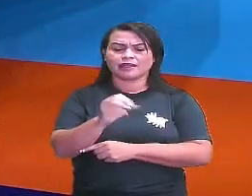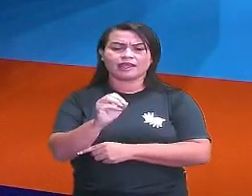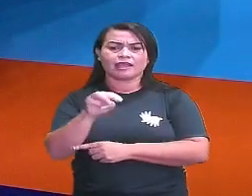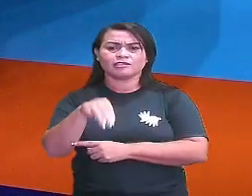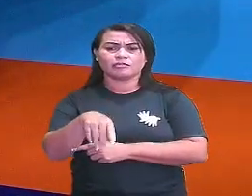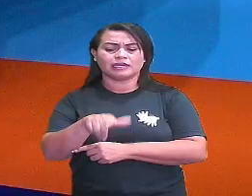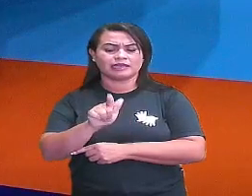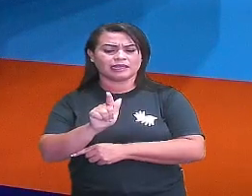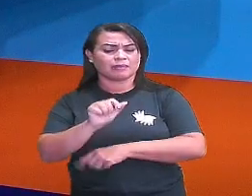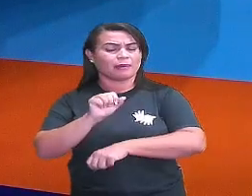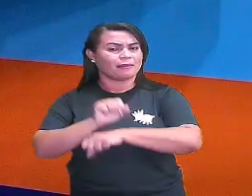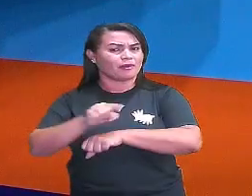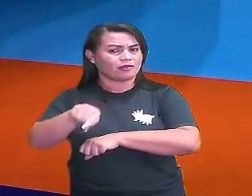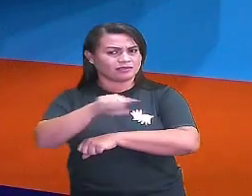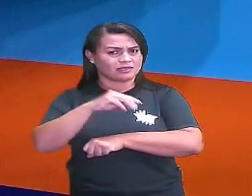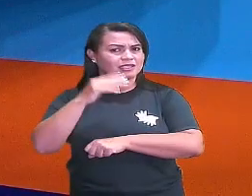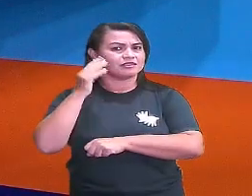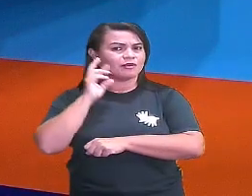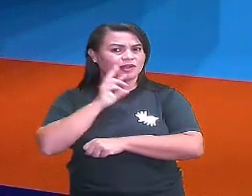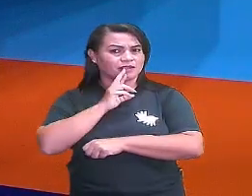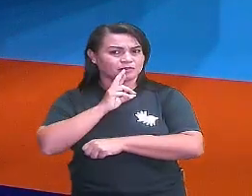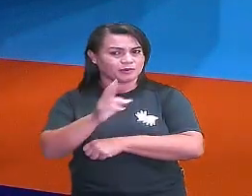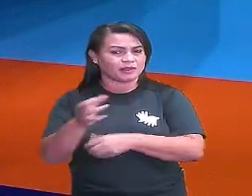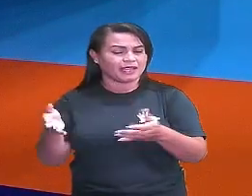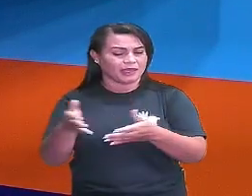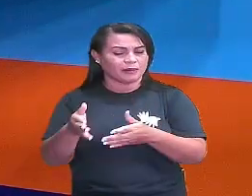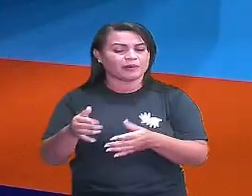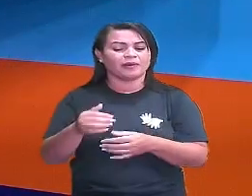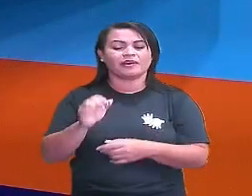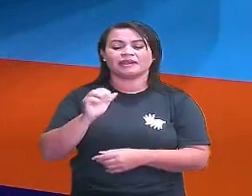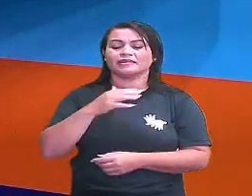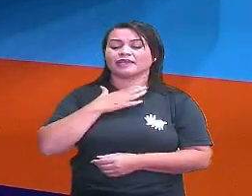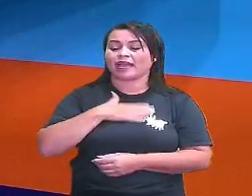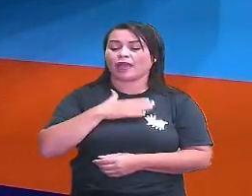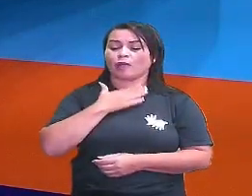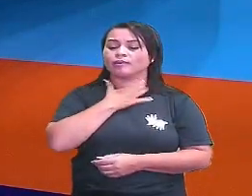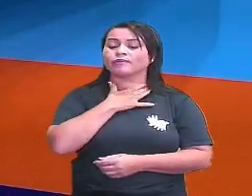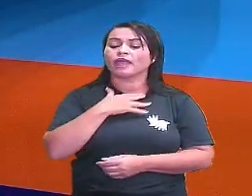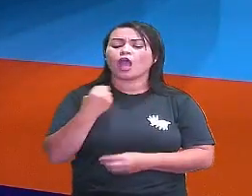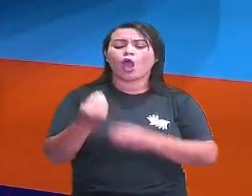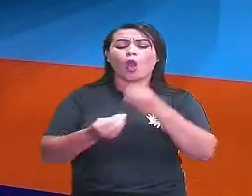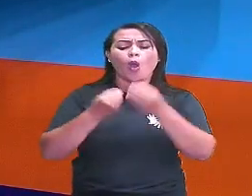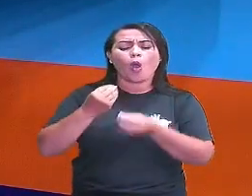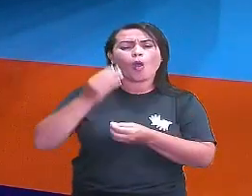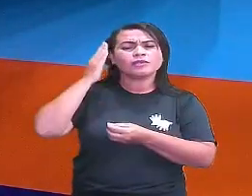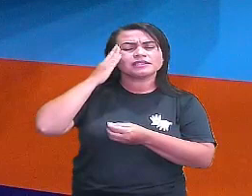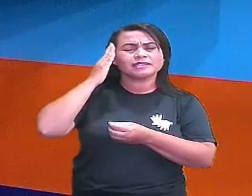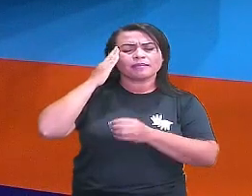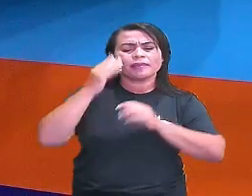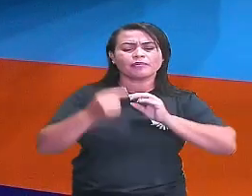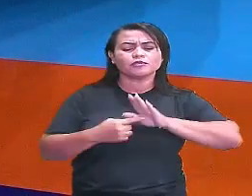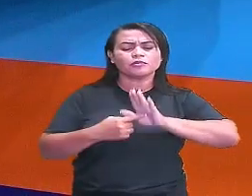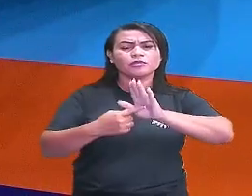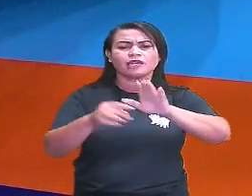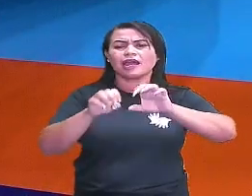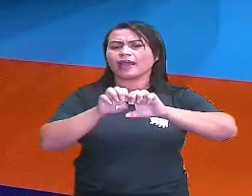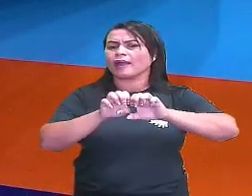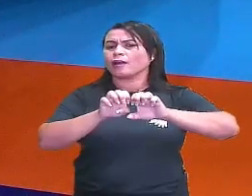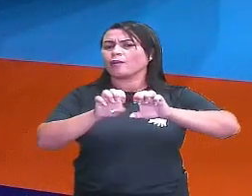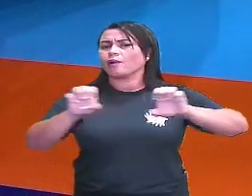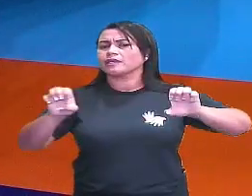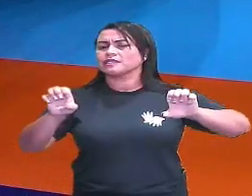aí. Acredito que a gente vai precisar resolver isso, né, professora? Vamos ver. Como podemos representar a equação